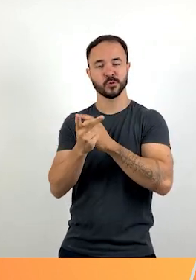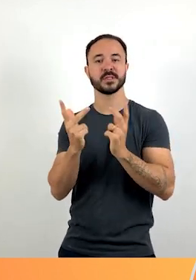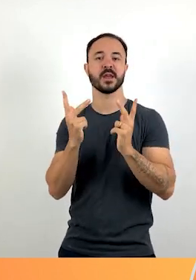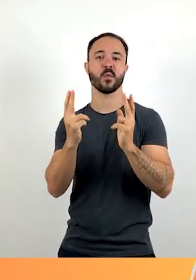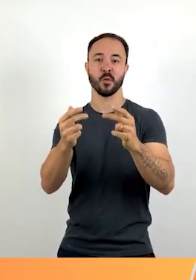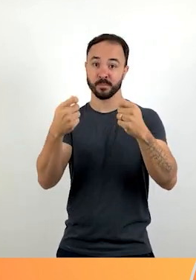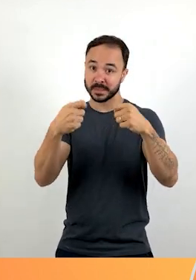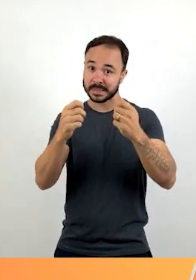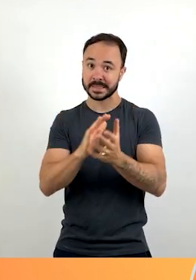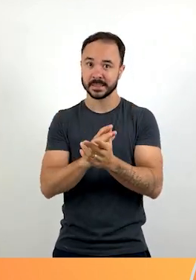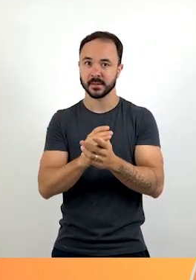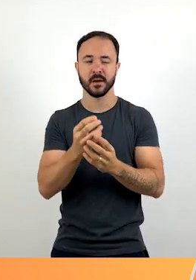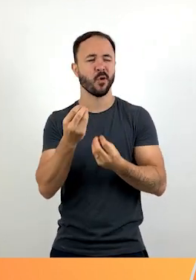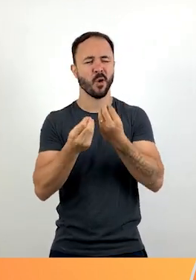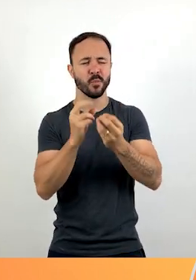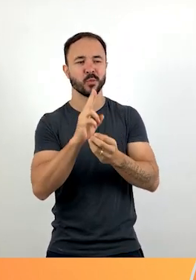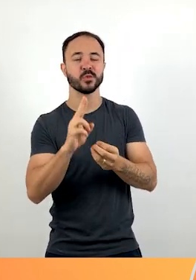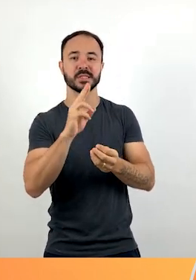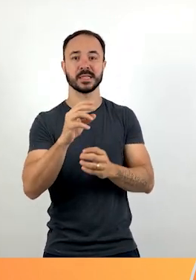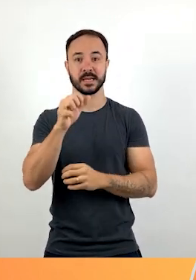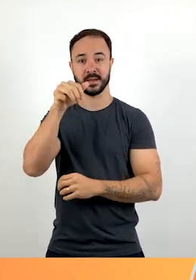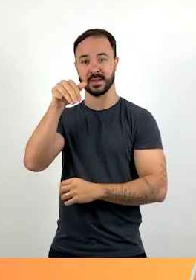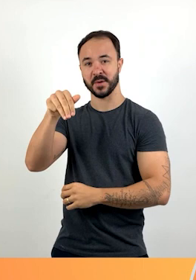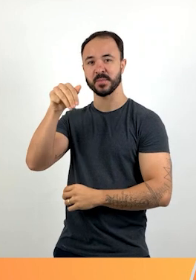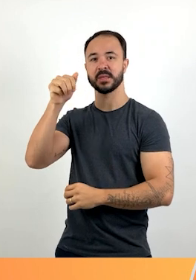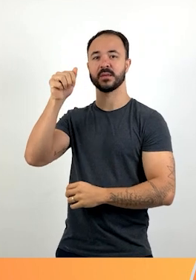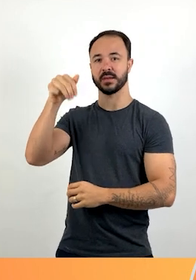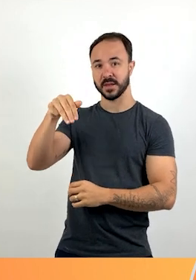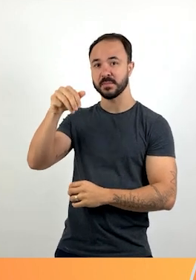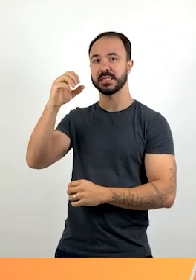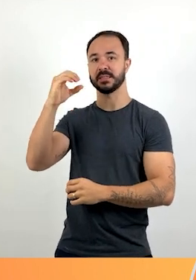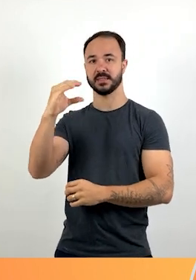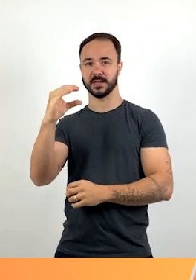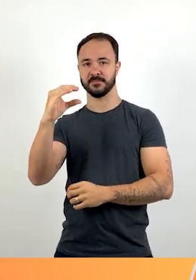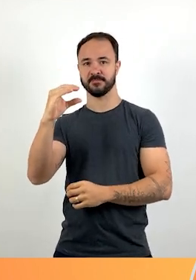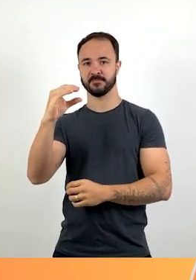é o MMC. Então vamos fazer o MMC